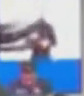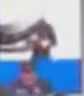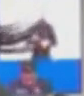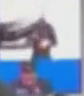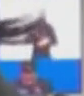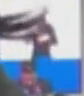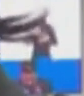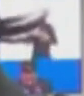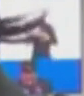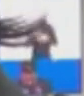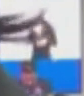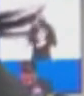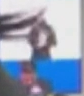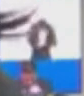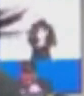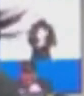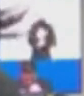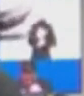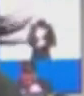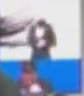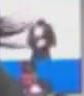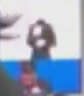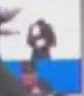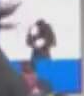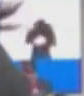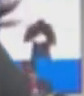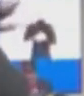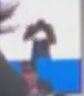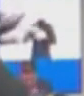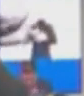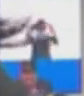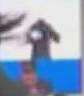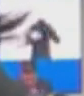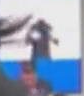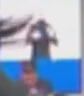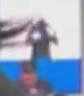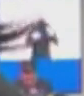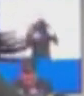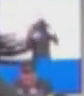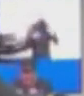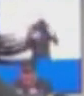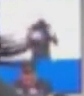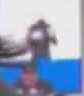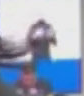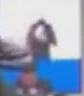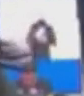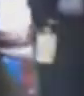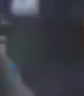sessão para a redação. Só que por que essa correria? Porque o calendário de